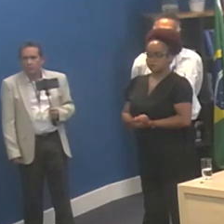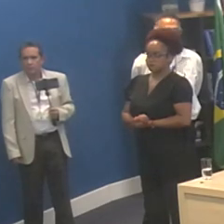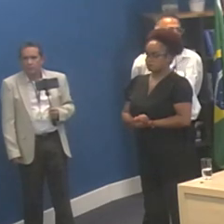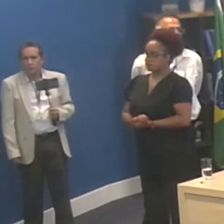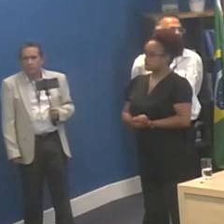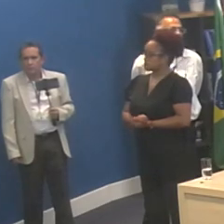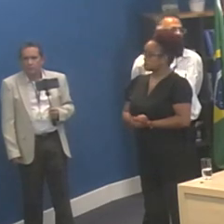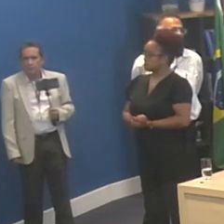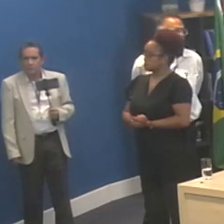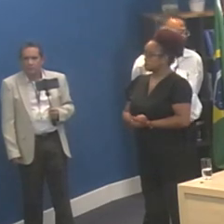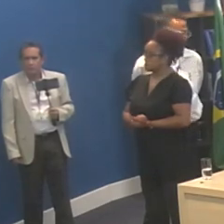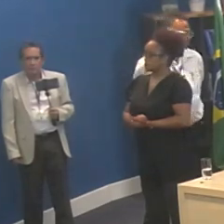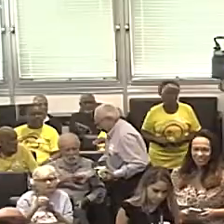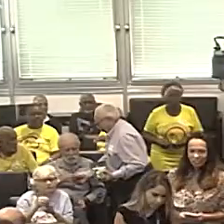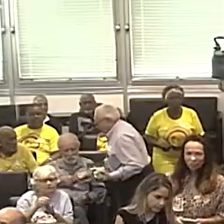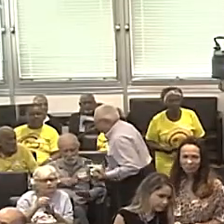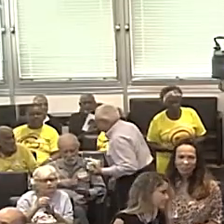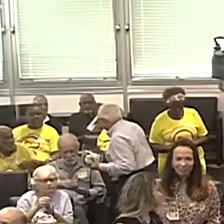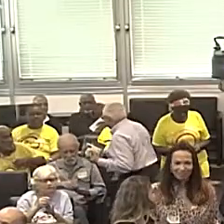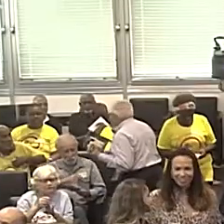Barra do Piranga. Tem quantos aí?